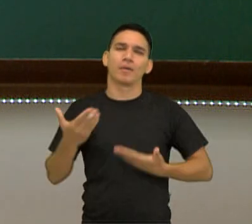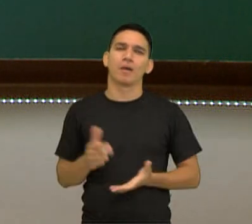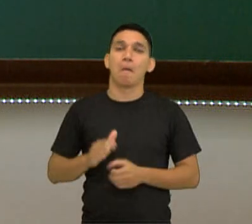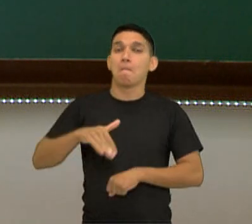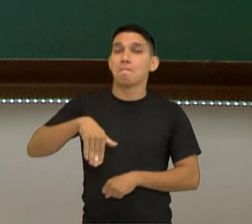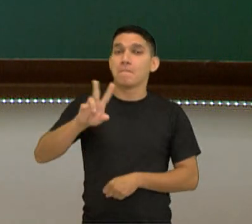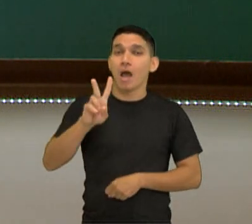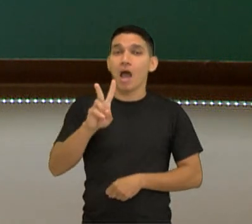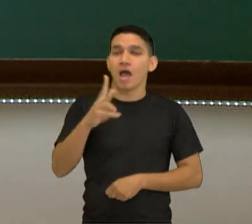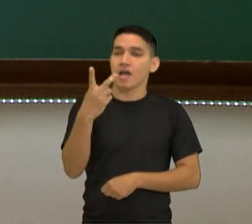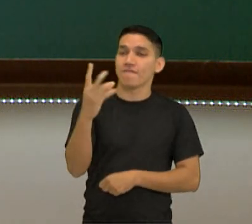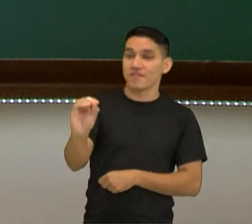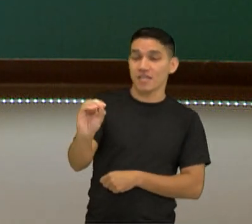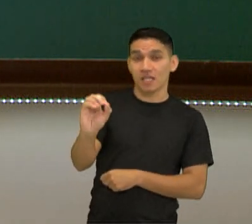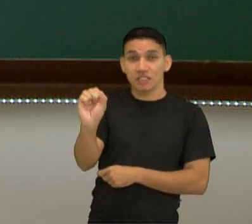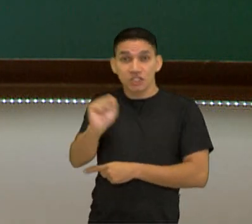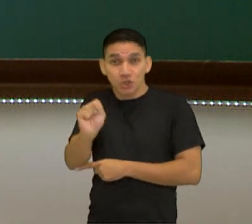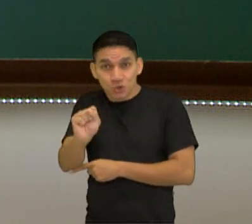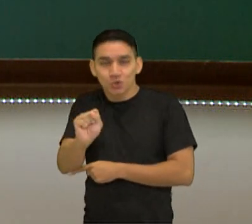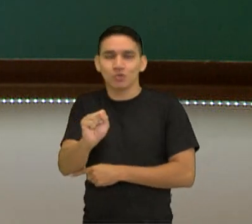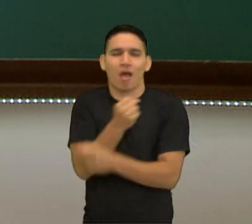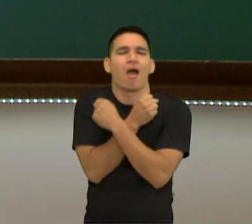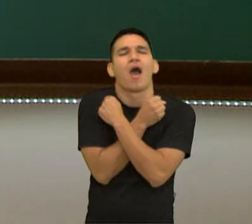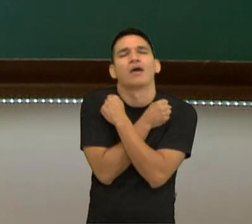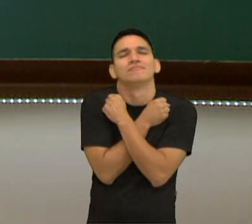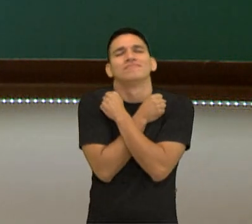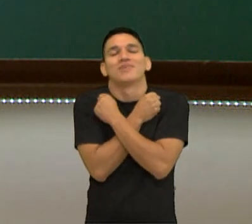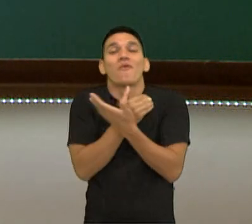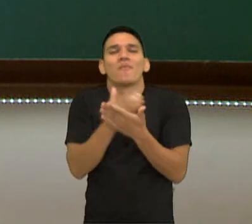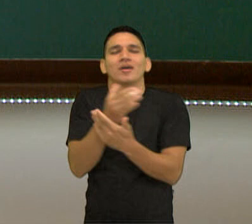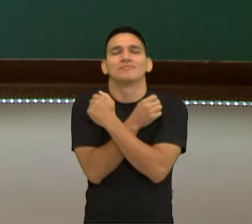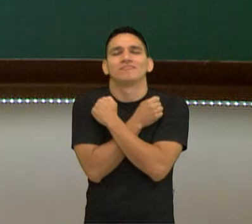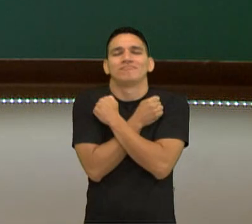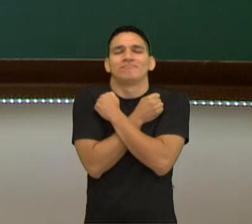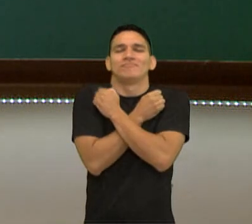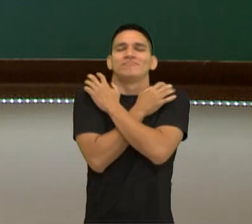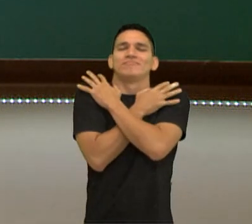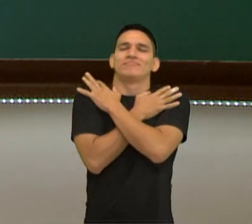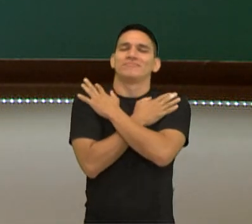de 20 segundos, você começa a entrar num estado de